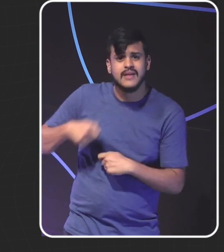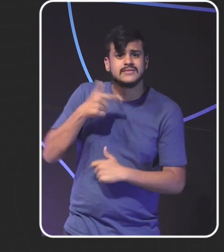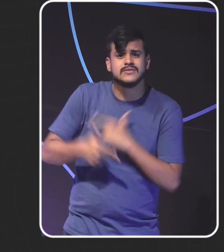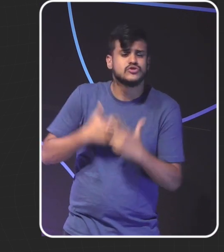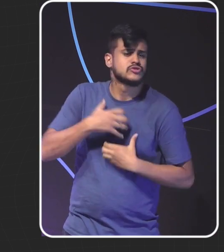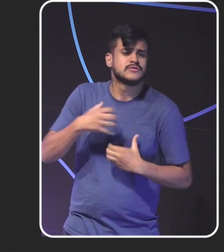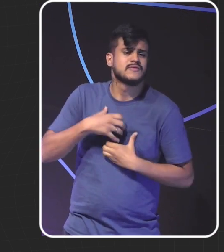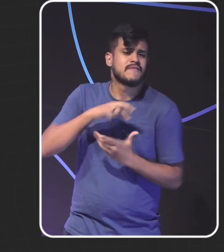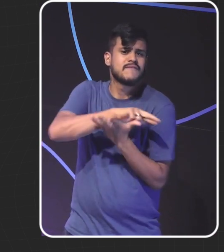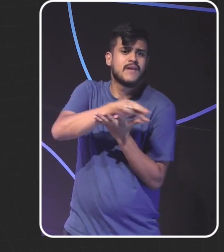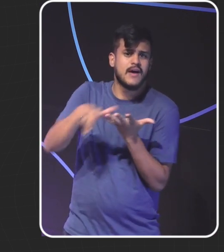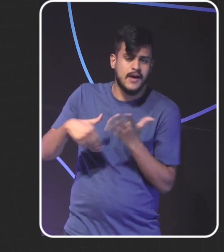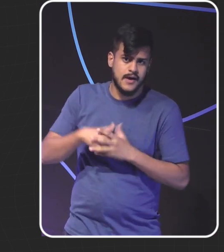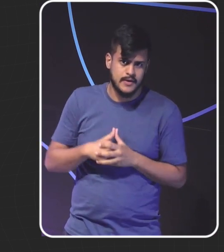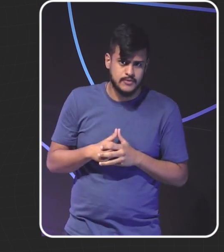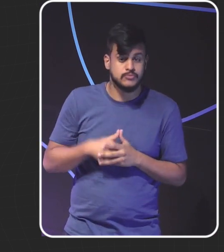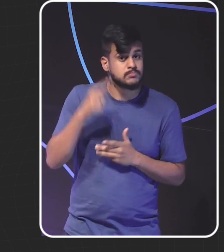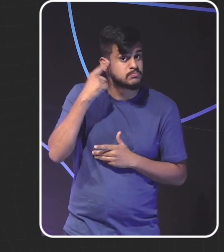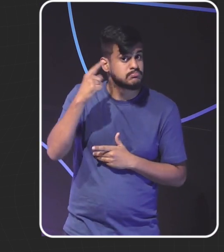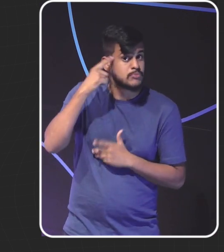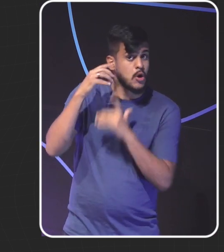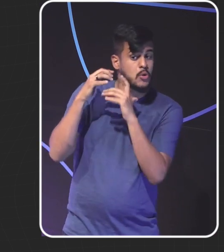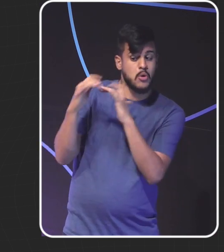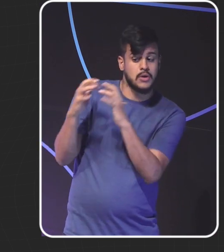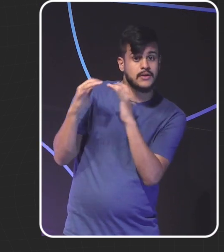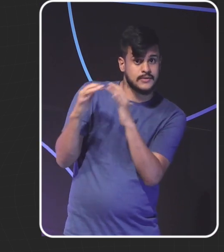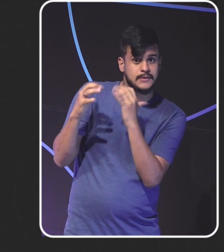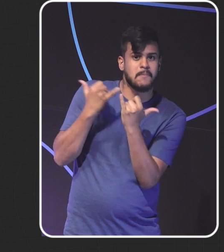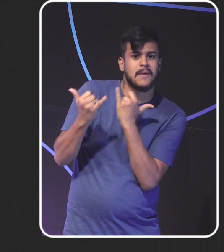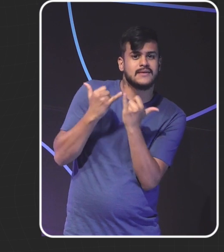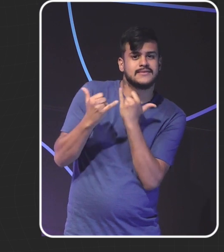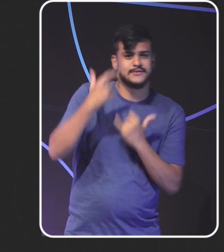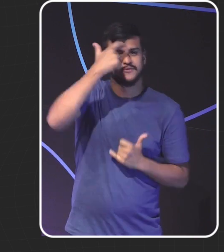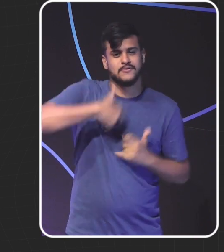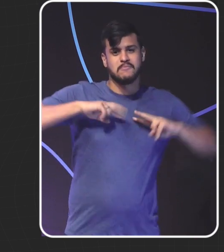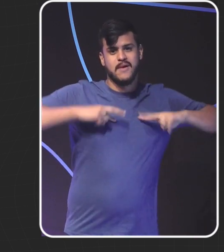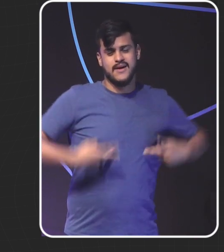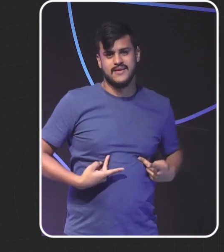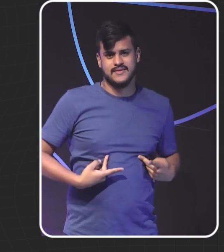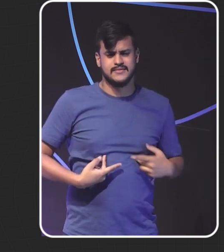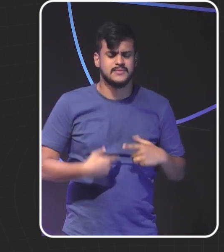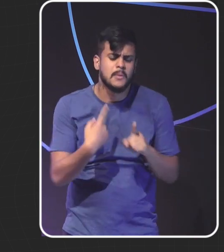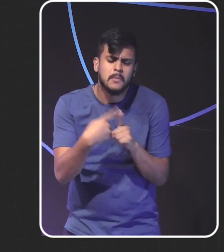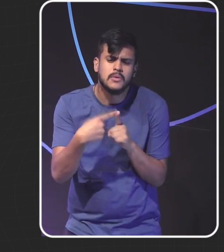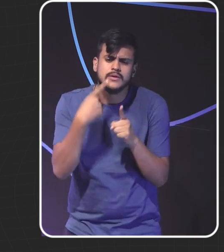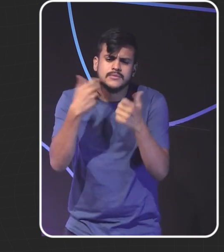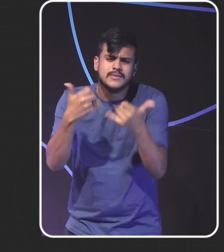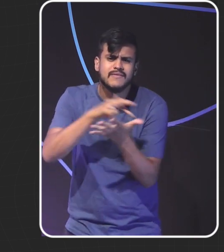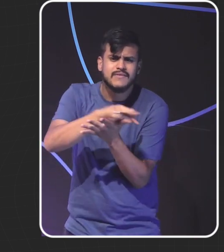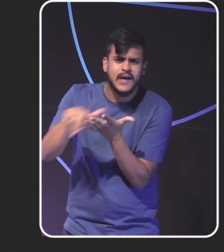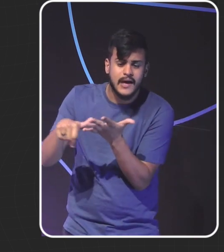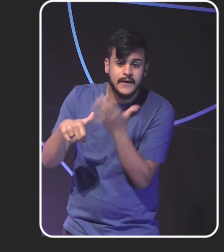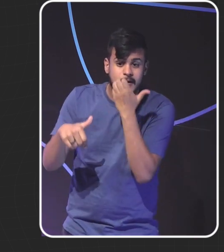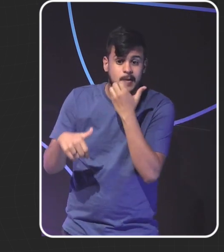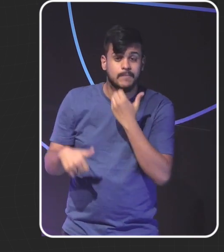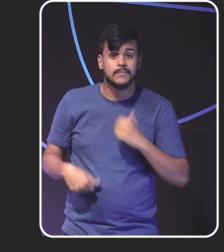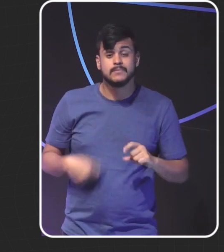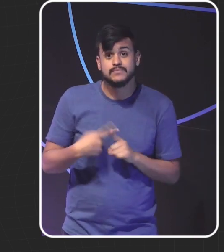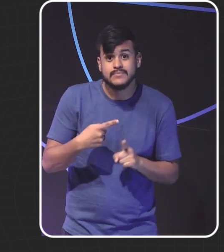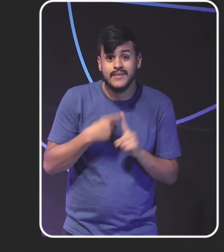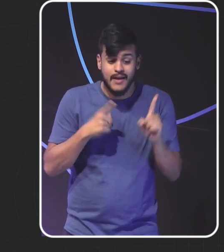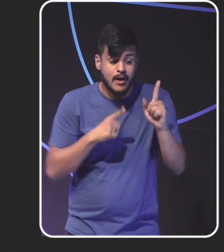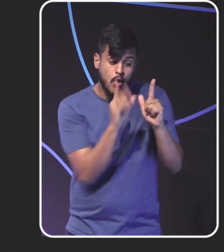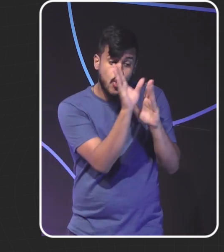modalidades da cognição, que seria próxima da cognição humana. O que eu estou dizendo por modalidades? São esses diferentes tipos de conteúdo,